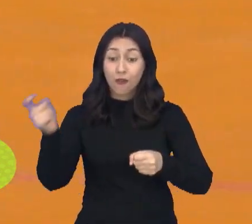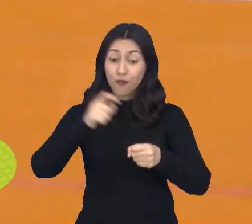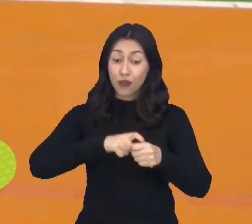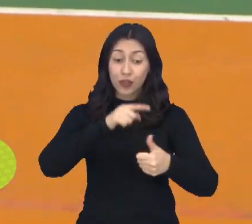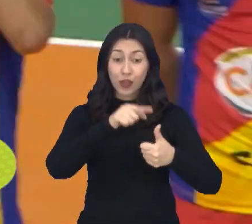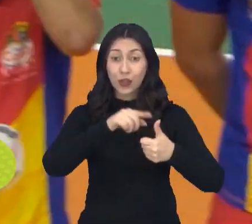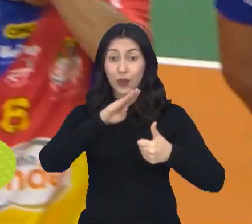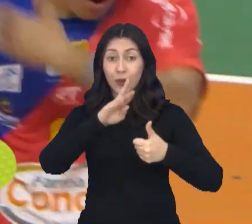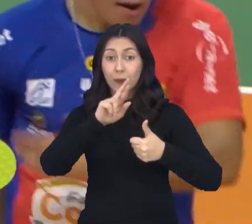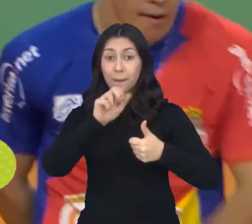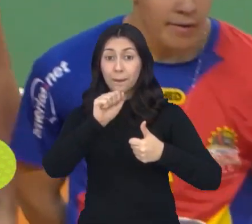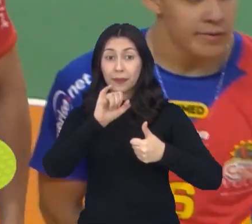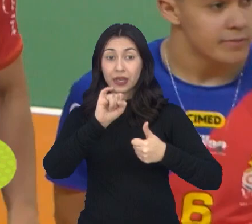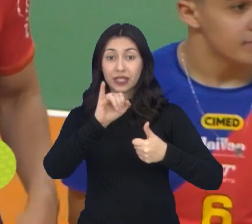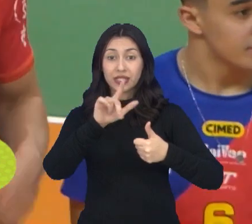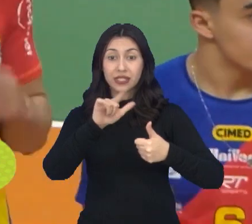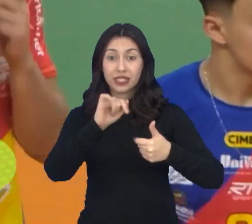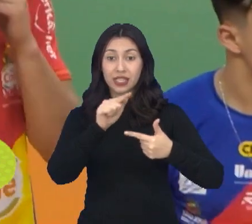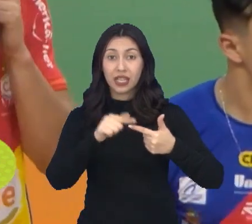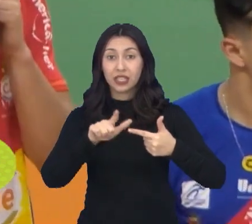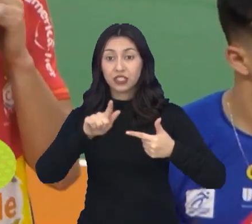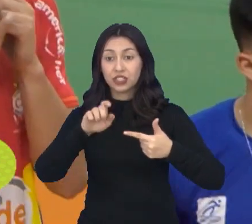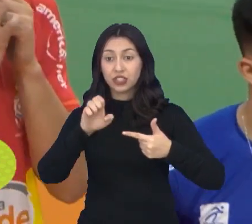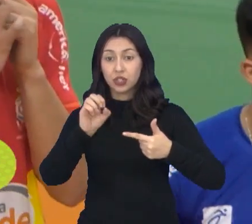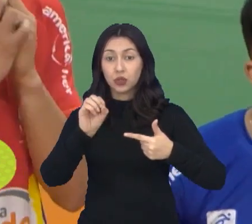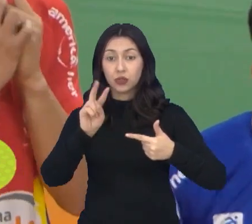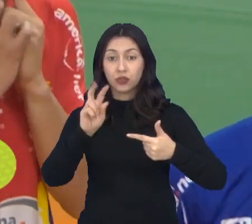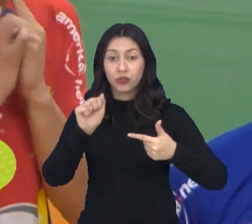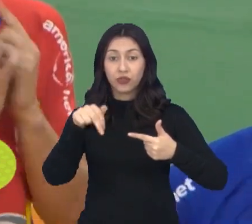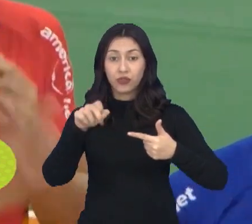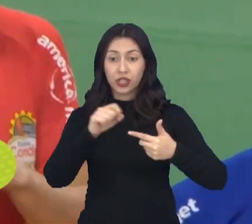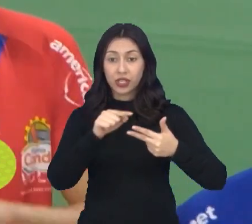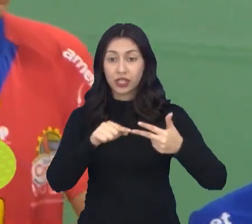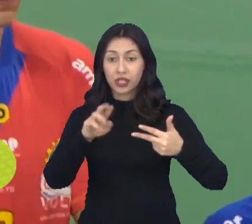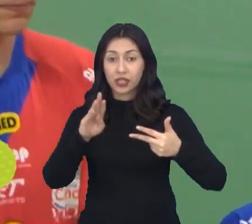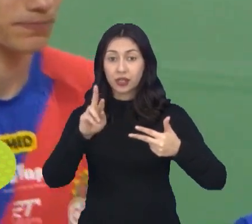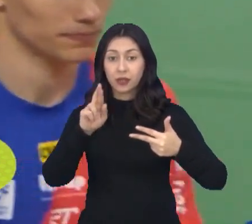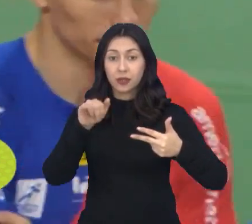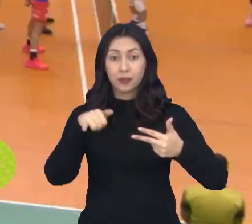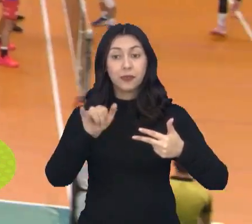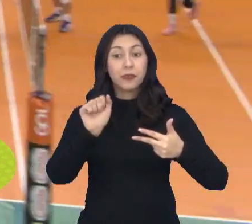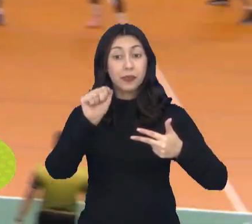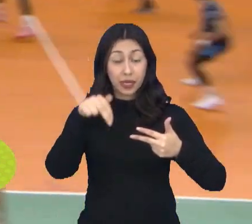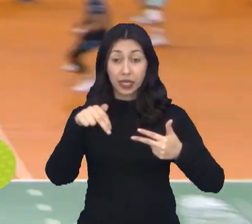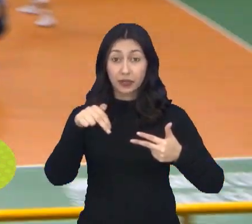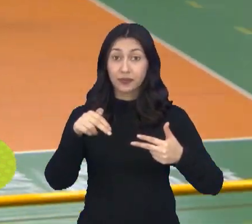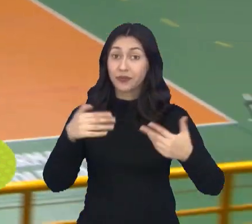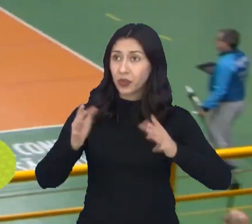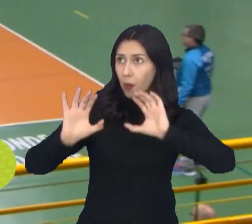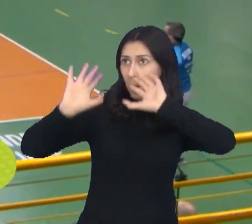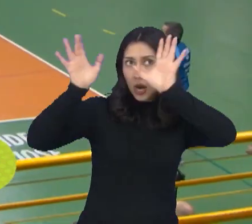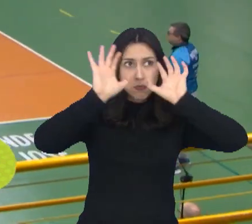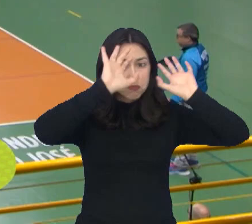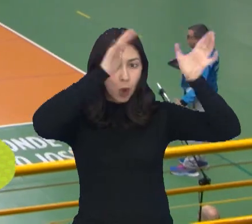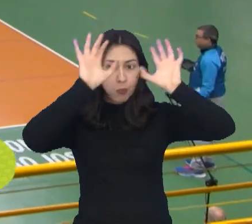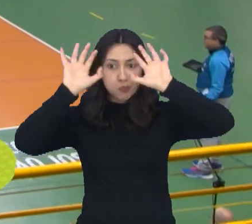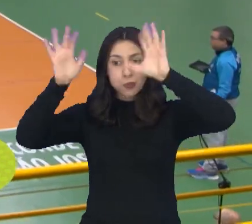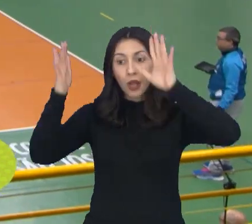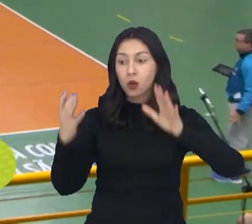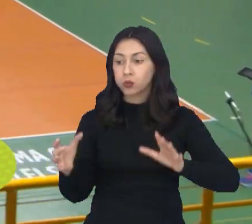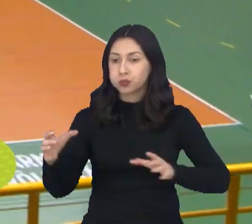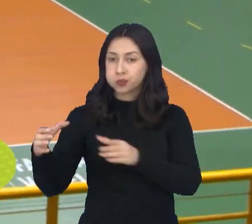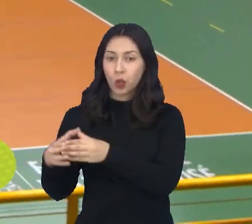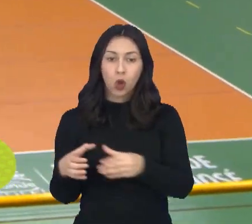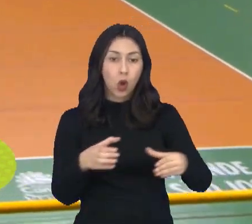Matheus Brasília, Giovanni Cunem e Brian Ball, que estavam na seleção brasileira. Com a bola em jogo, as duas equipes